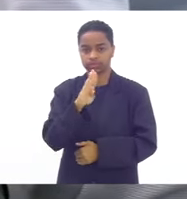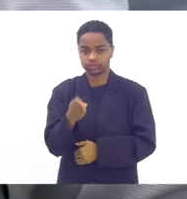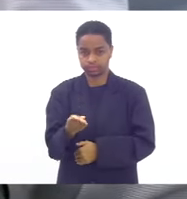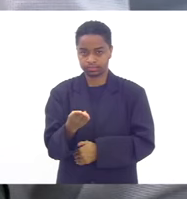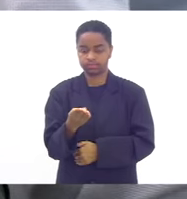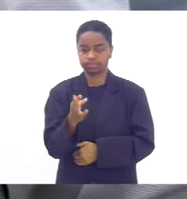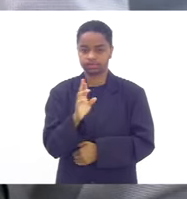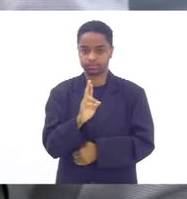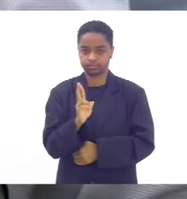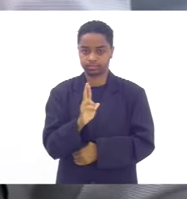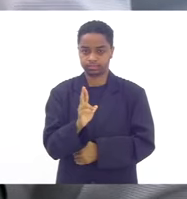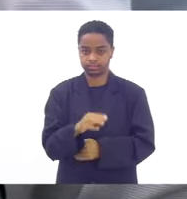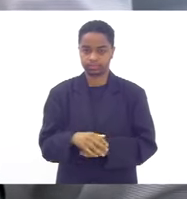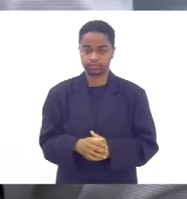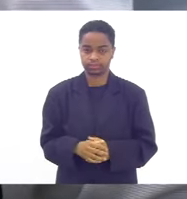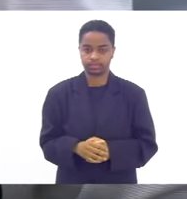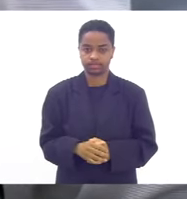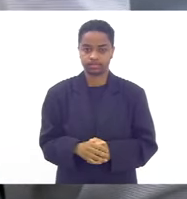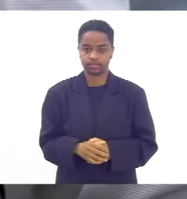3 bilhões de reais,